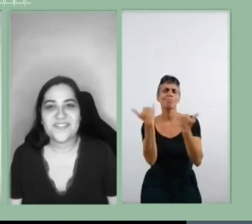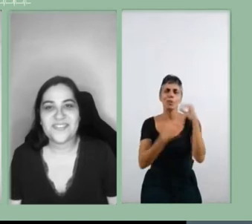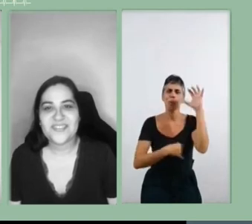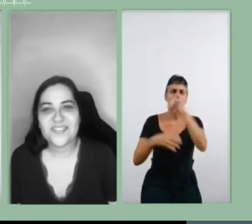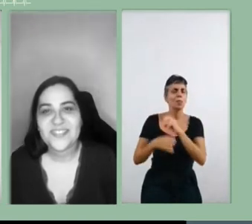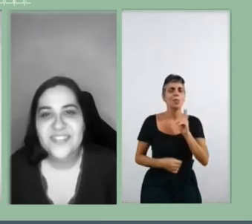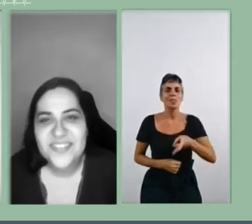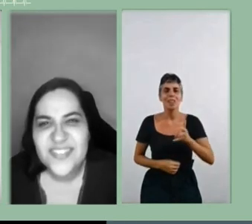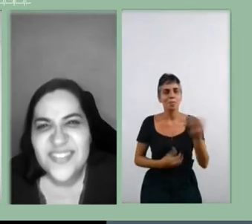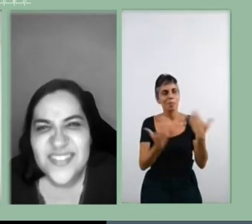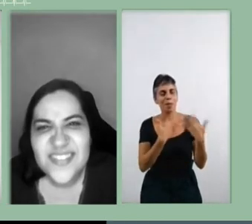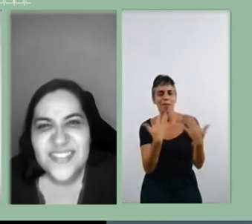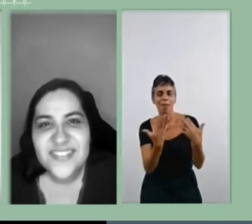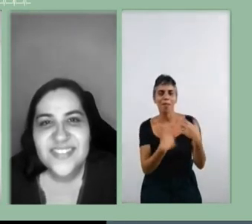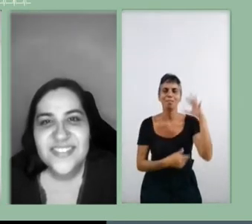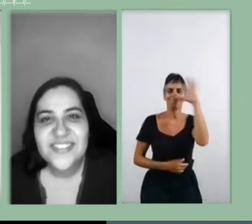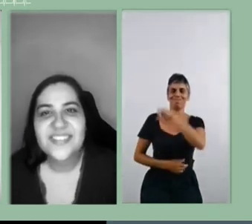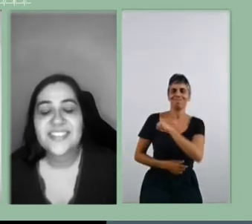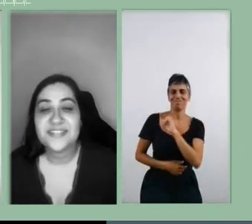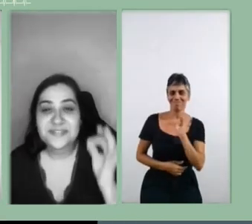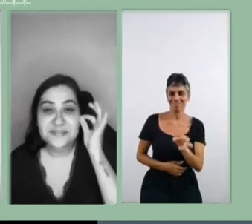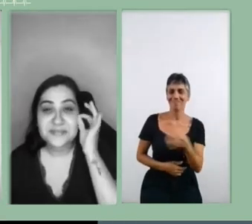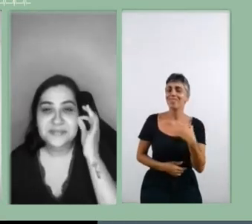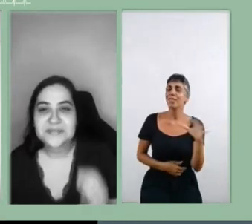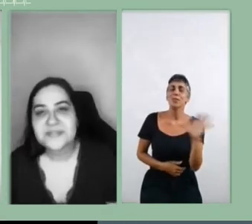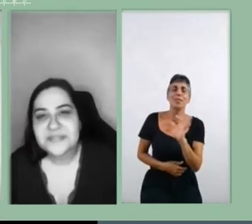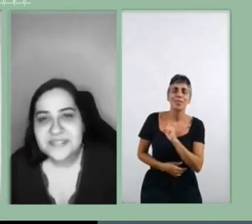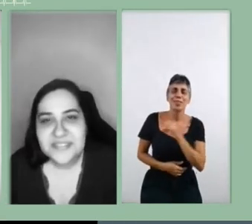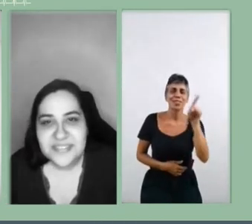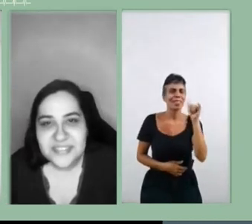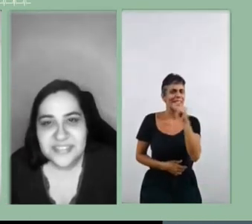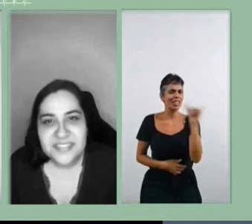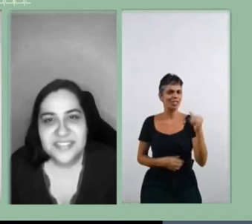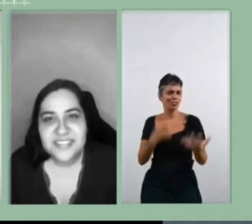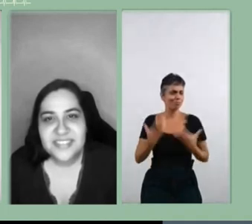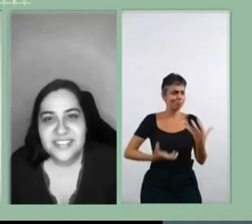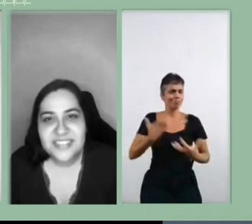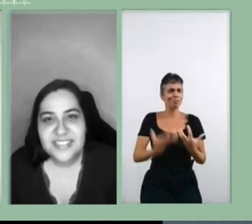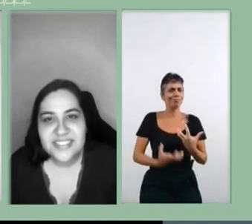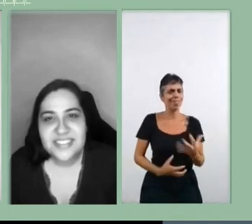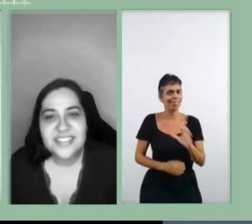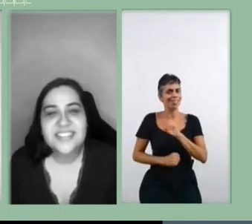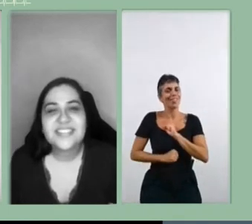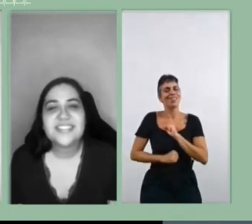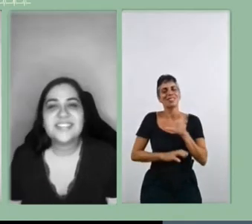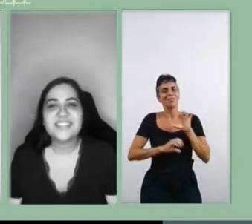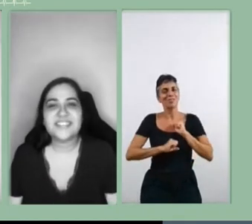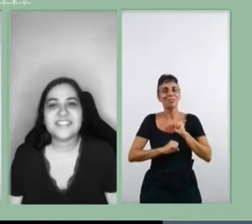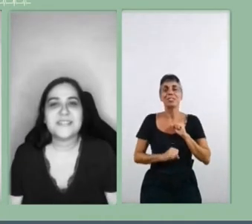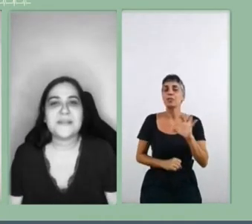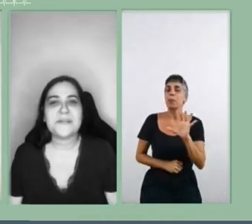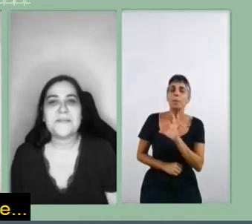gente conversa. E adoro tua energia, essa tua vibração. Sou apaixonada pelo teu